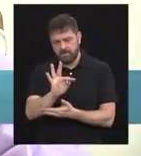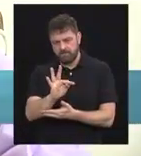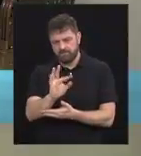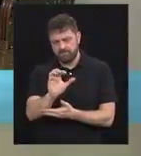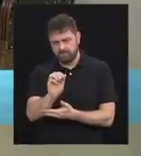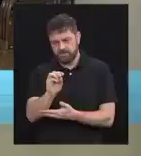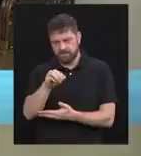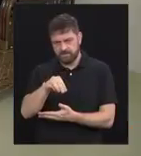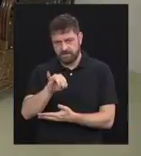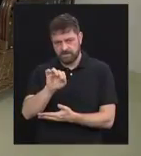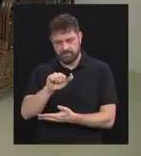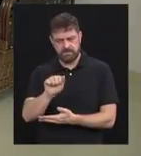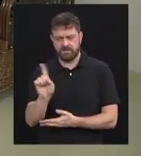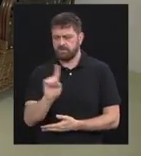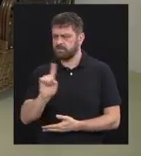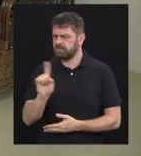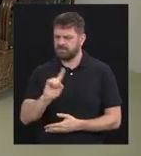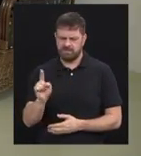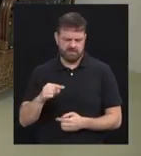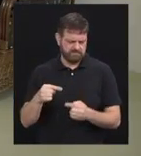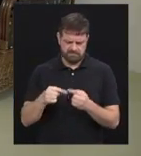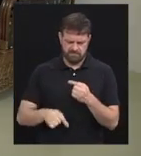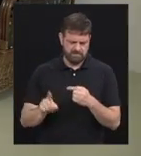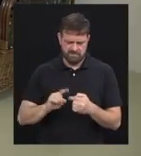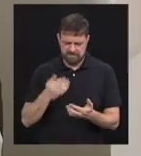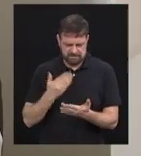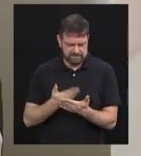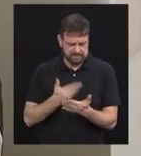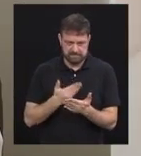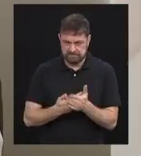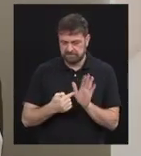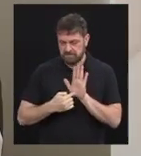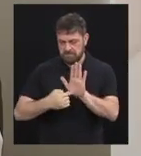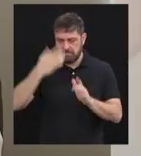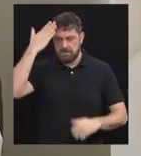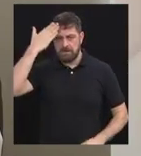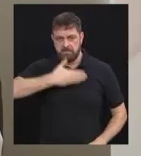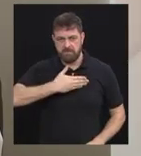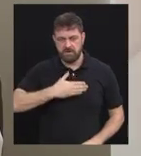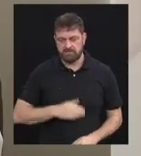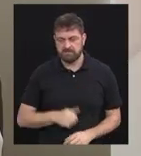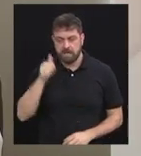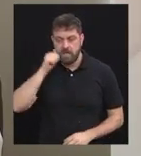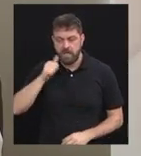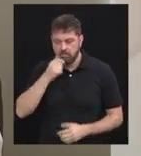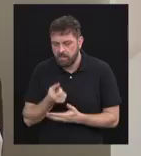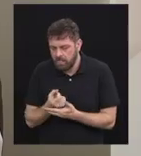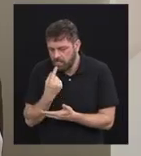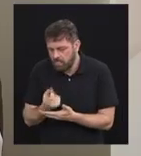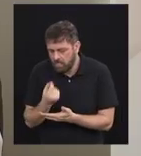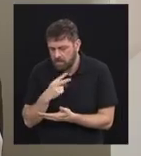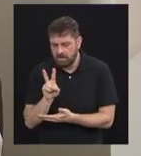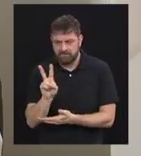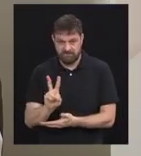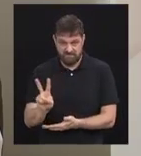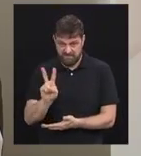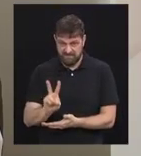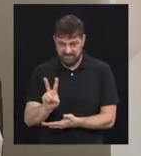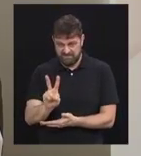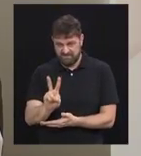risco ou não? Não. Não tem nenhum estudo que mostra que ao suplementar com